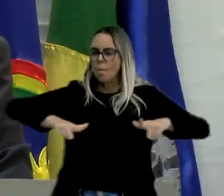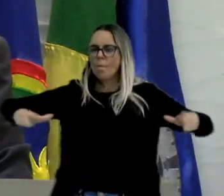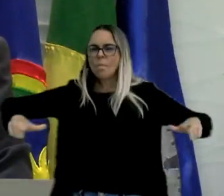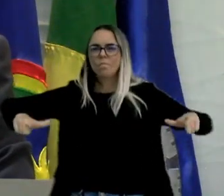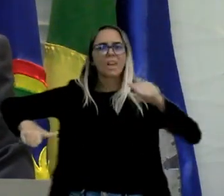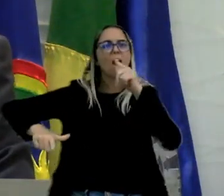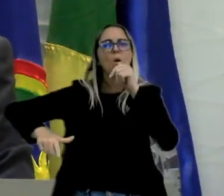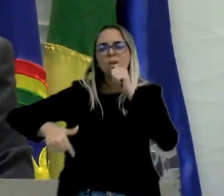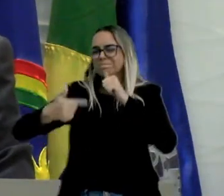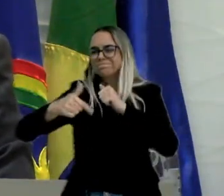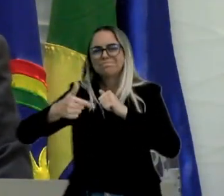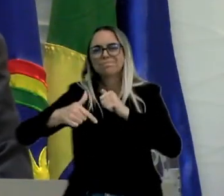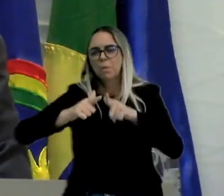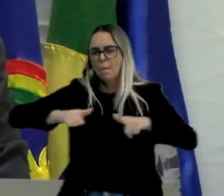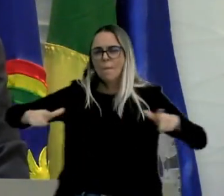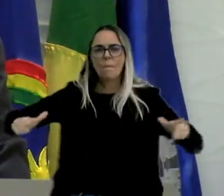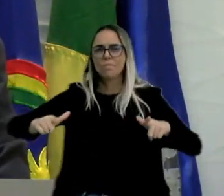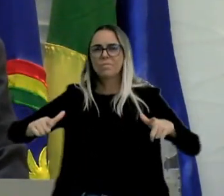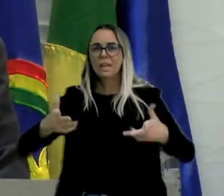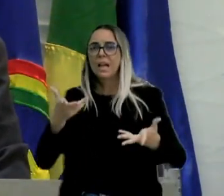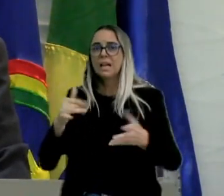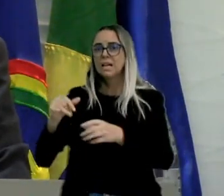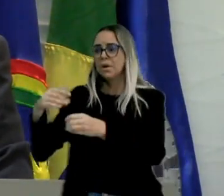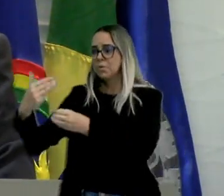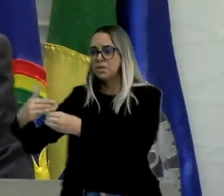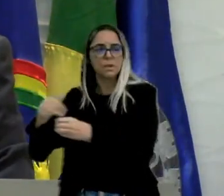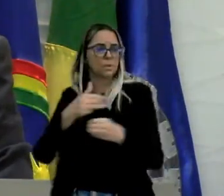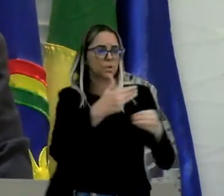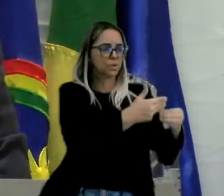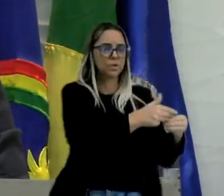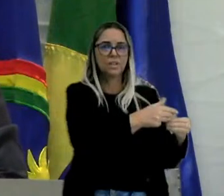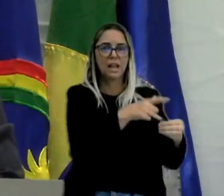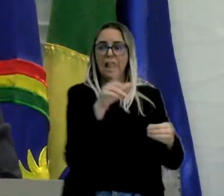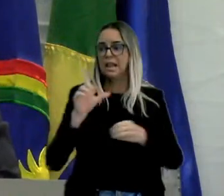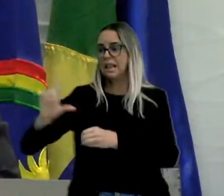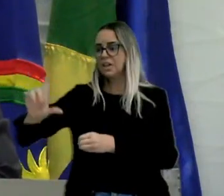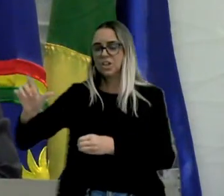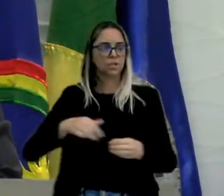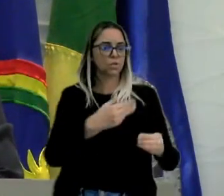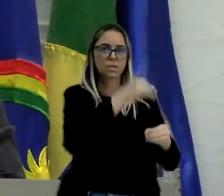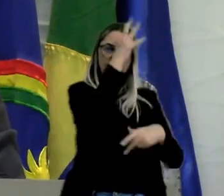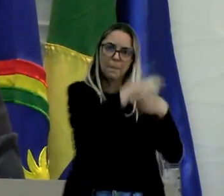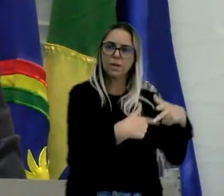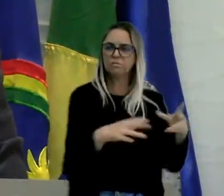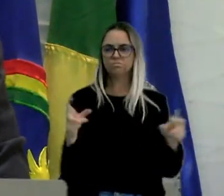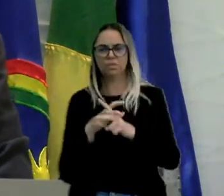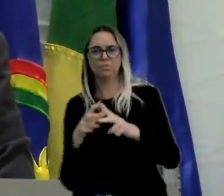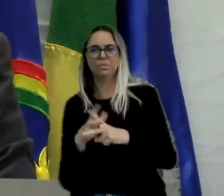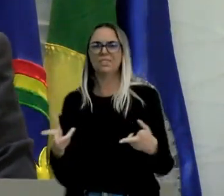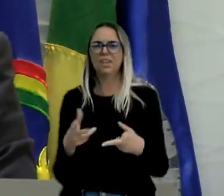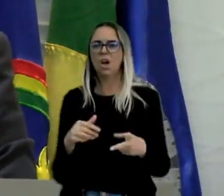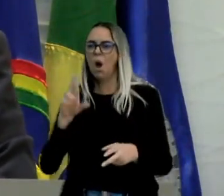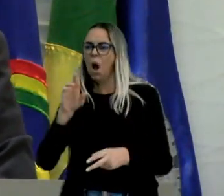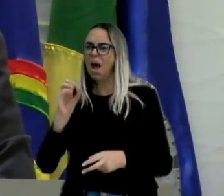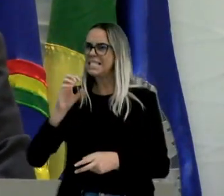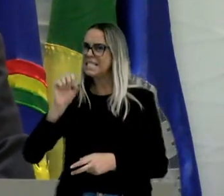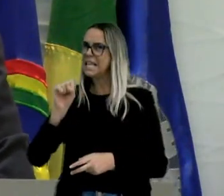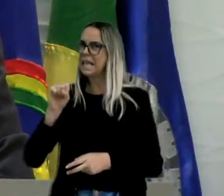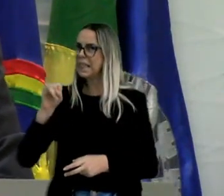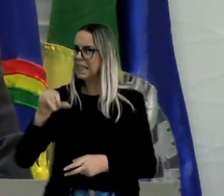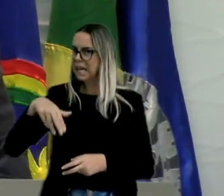motivo de briga dos dois municípios somente lagedo com então Prefeito rocini que não queria que água chegasse somente